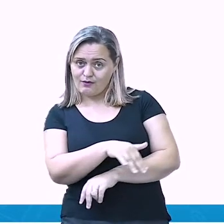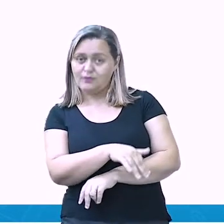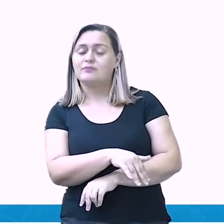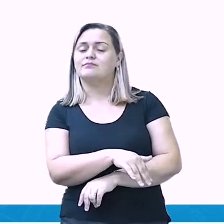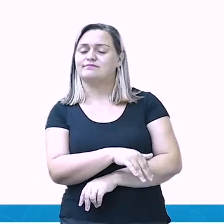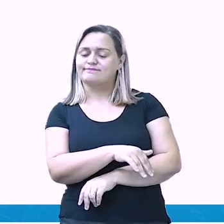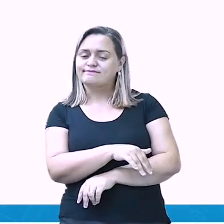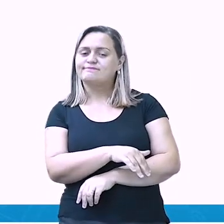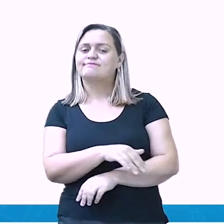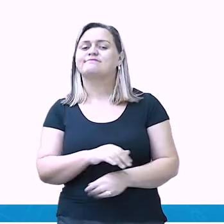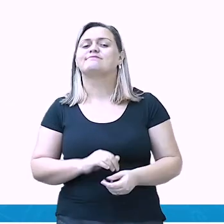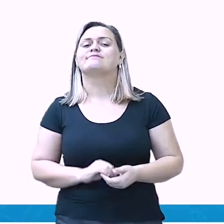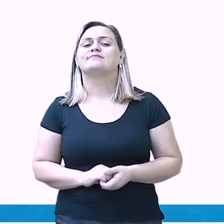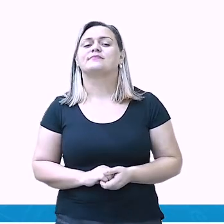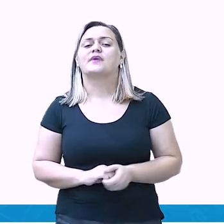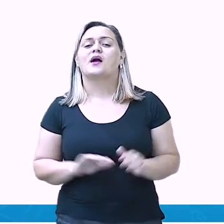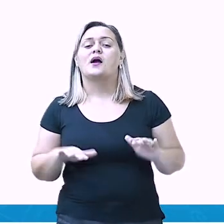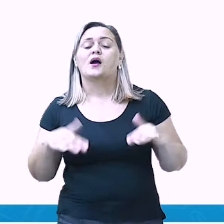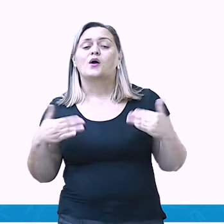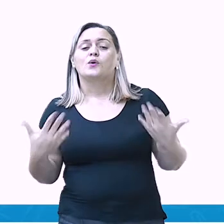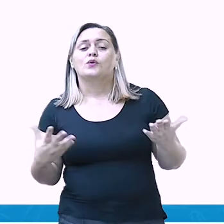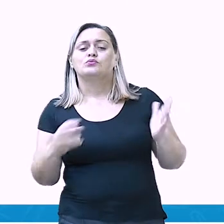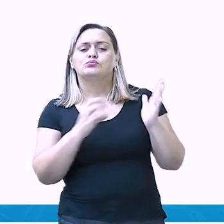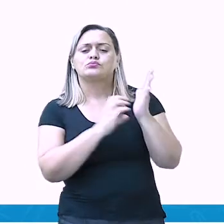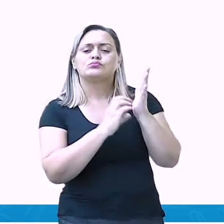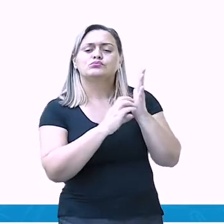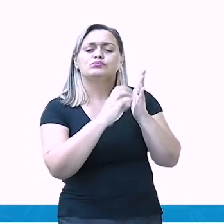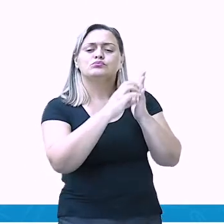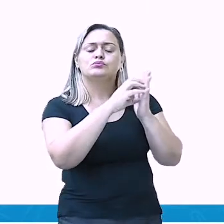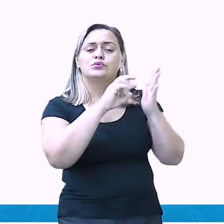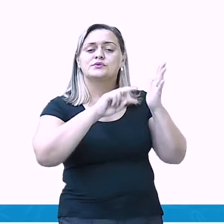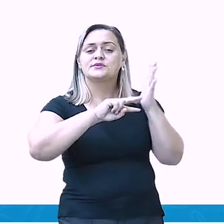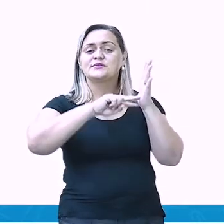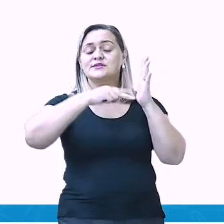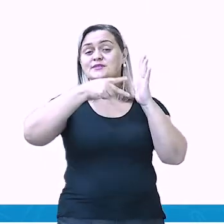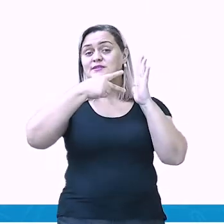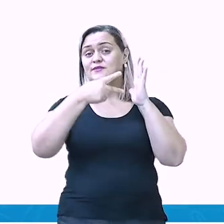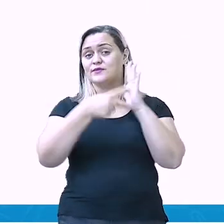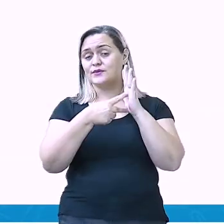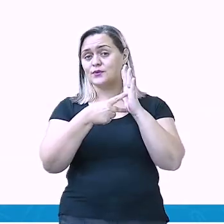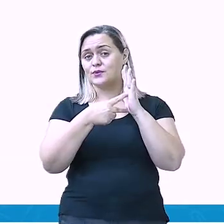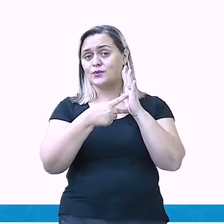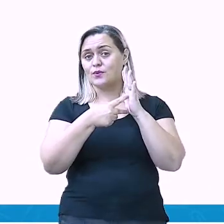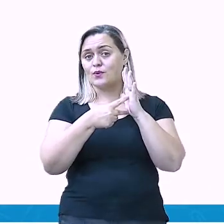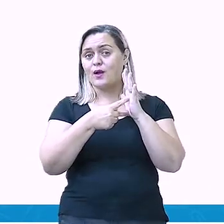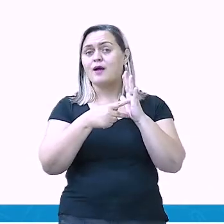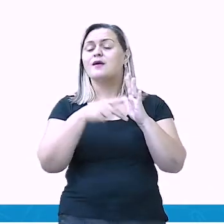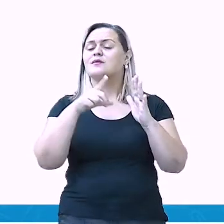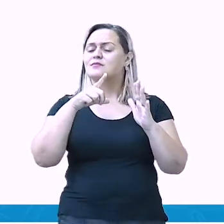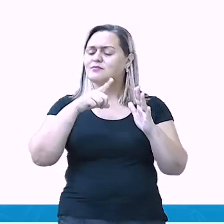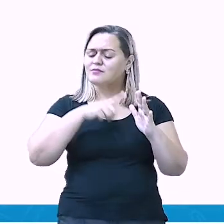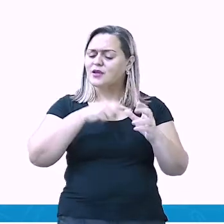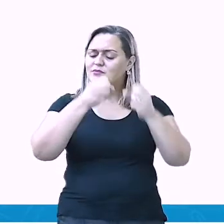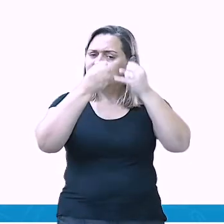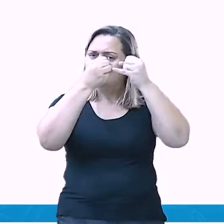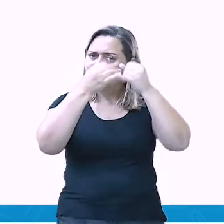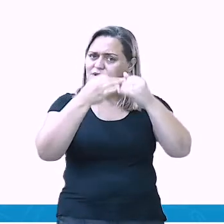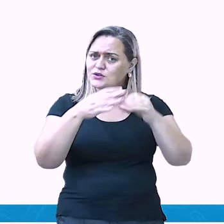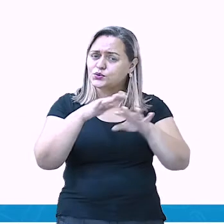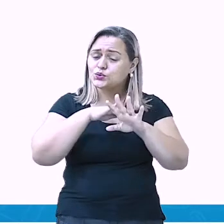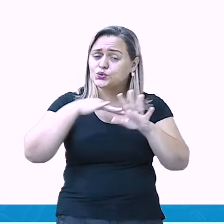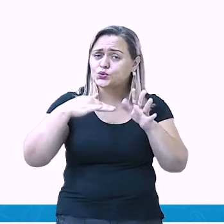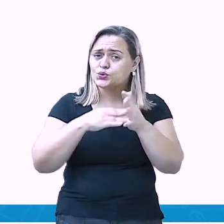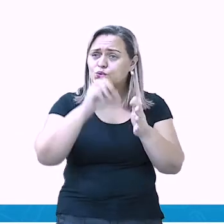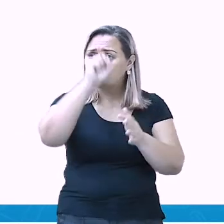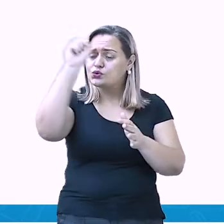símbolos ou convenções são explicados no mapa por meio de legenda. Todos os mapas que foram colocados